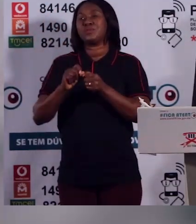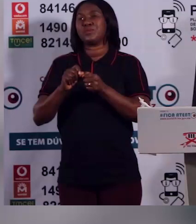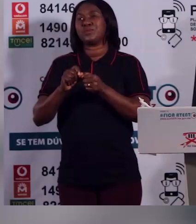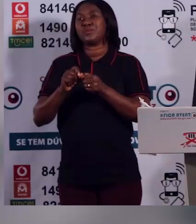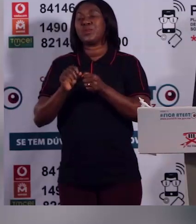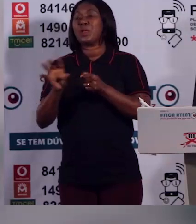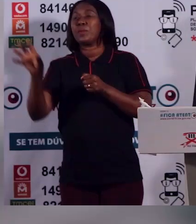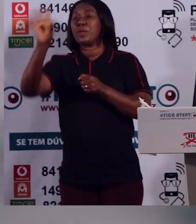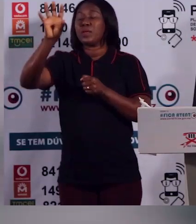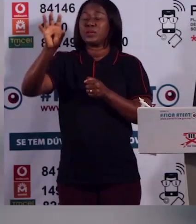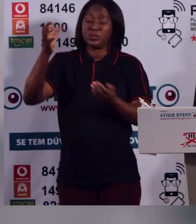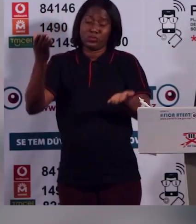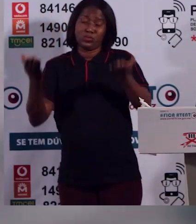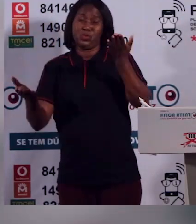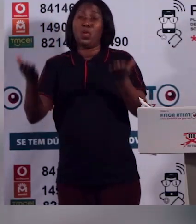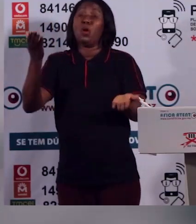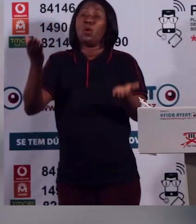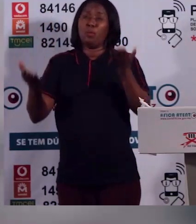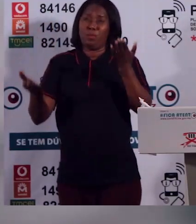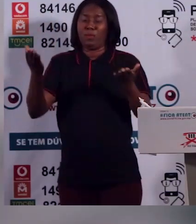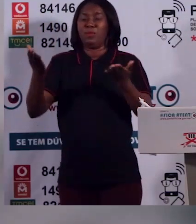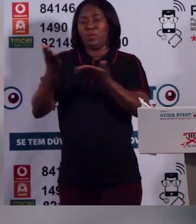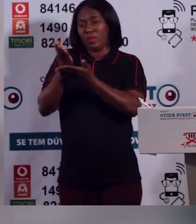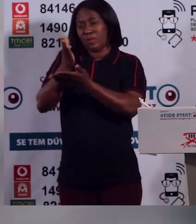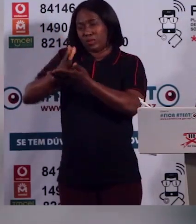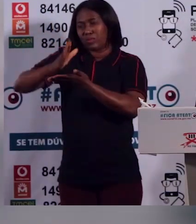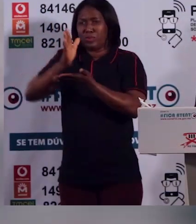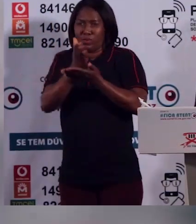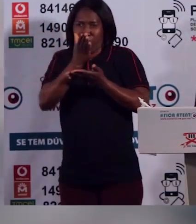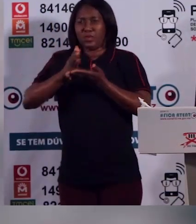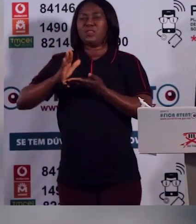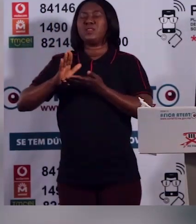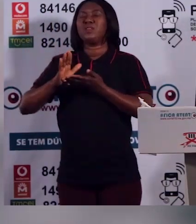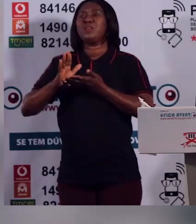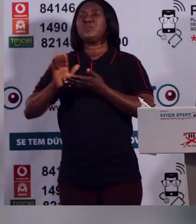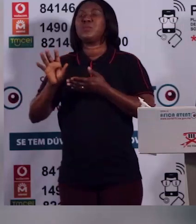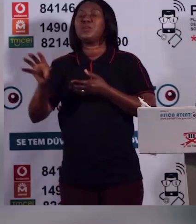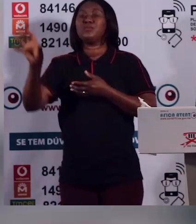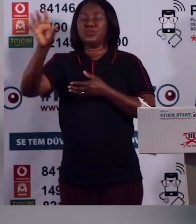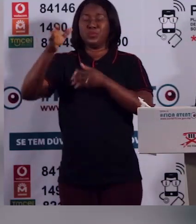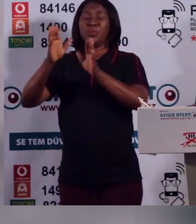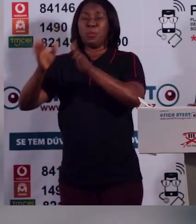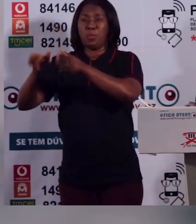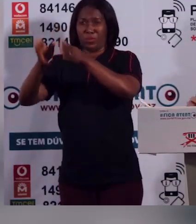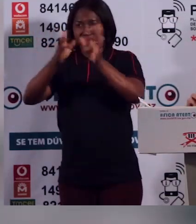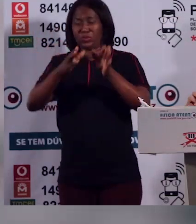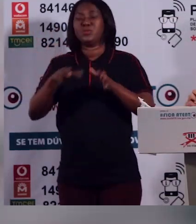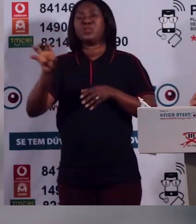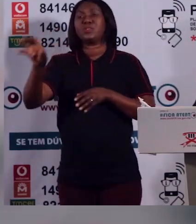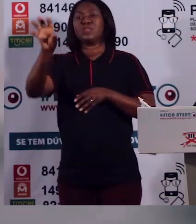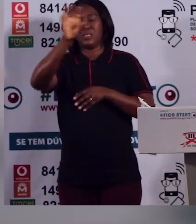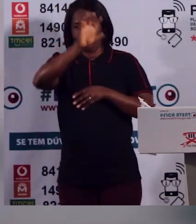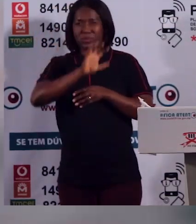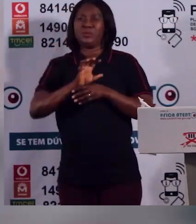países, dividindo esse número de casos pela população desses países. Portanto, aqui nós apresentamos o número